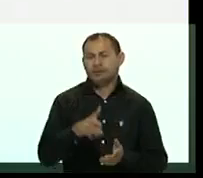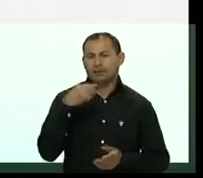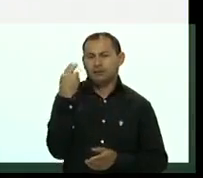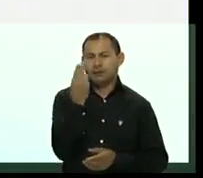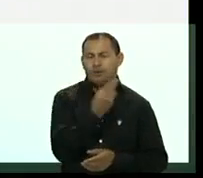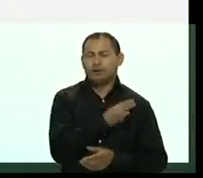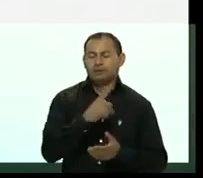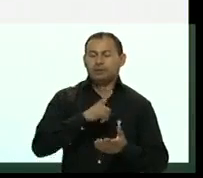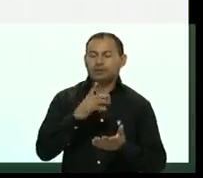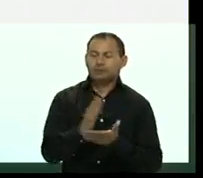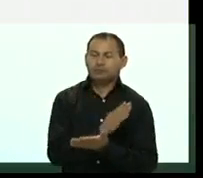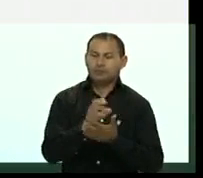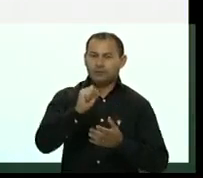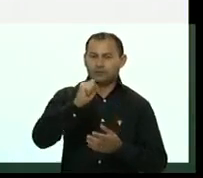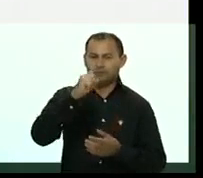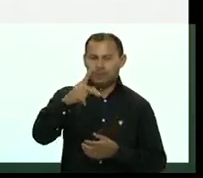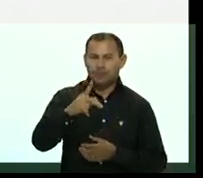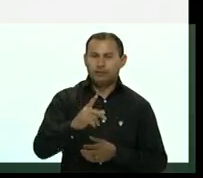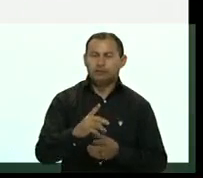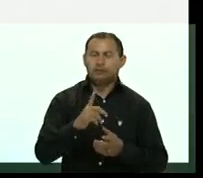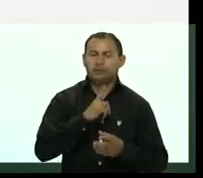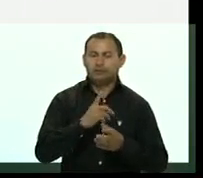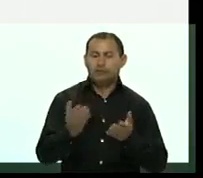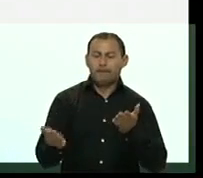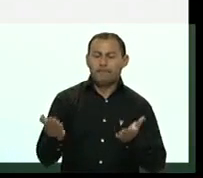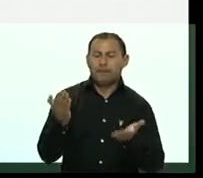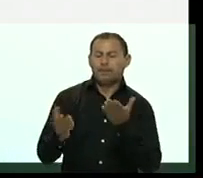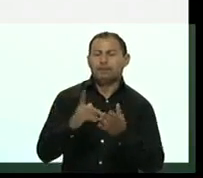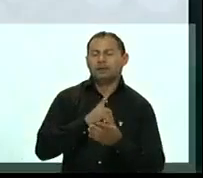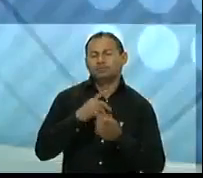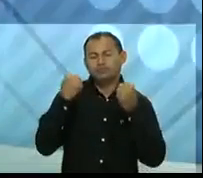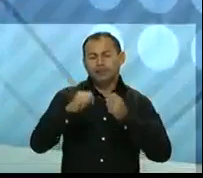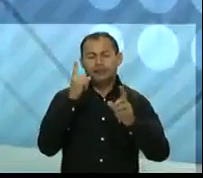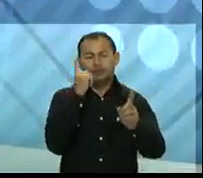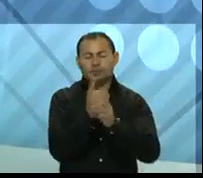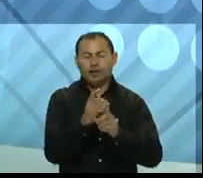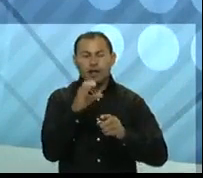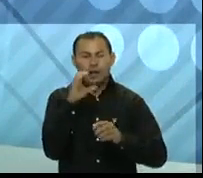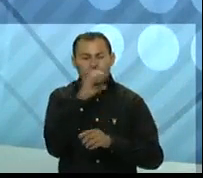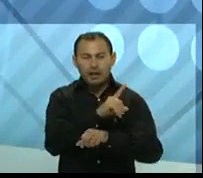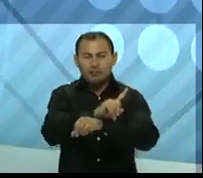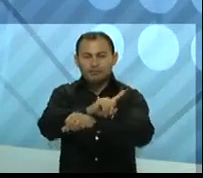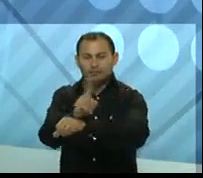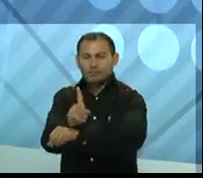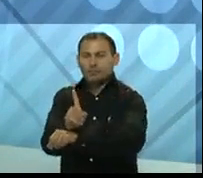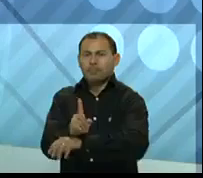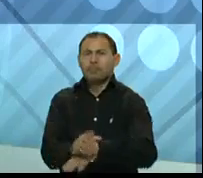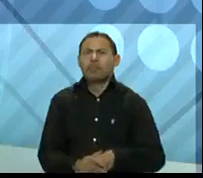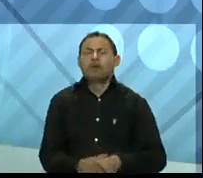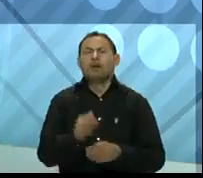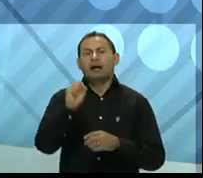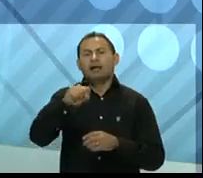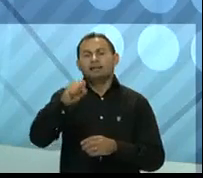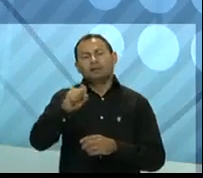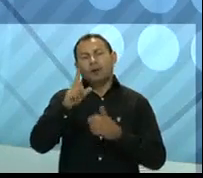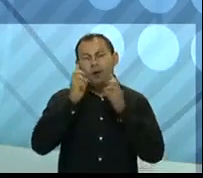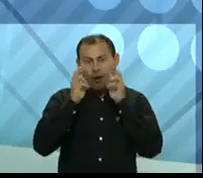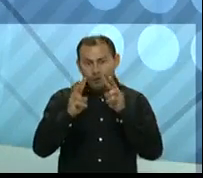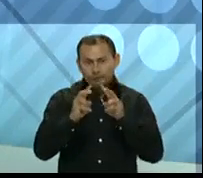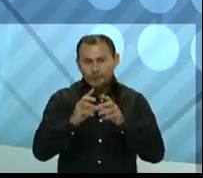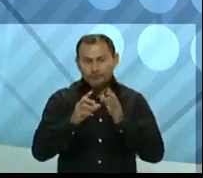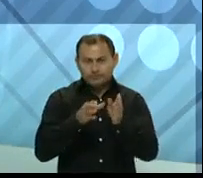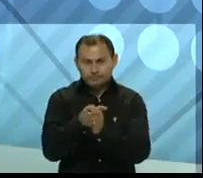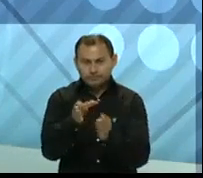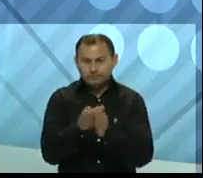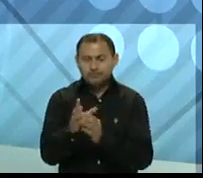temos uma situação onde tem um peso, a gente precisa encontrar a velocidade e a aceleração. E assim, olha, é uma